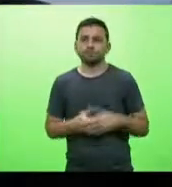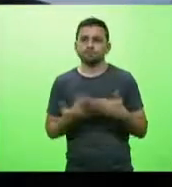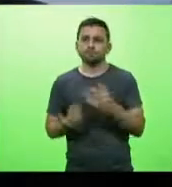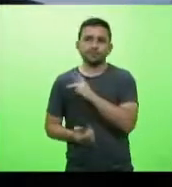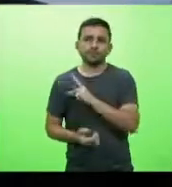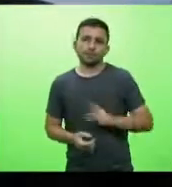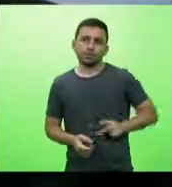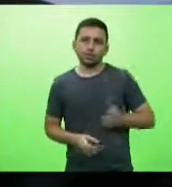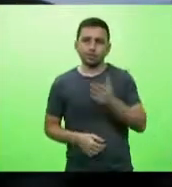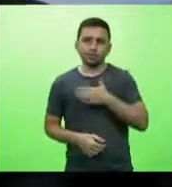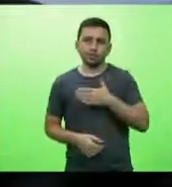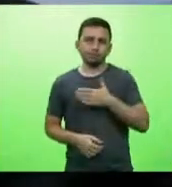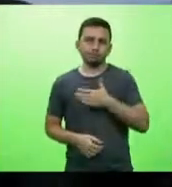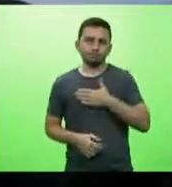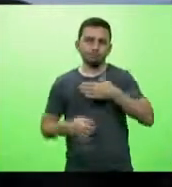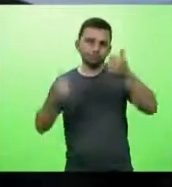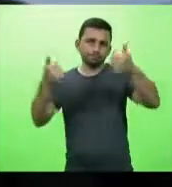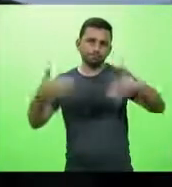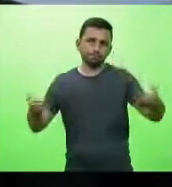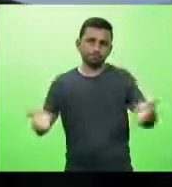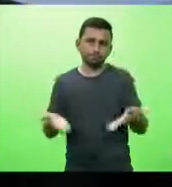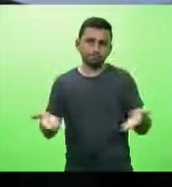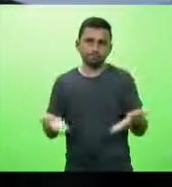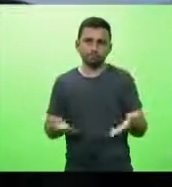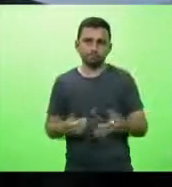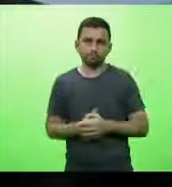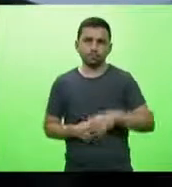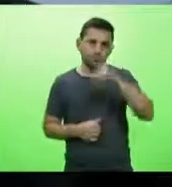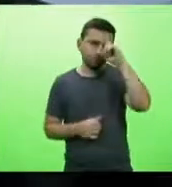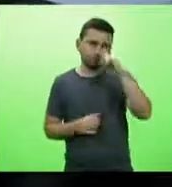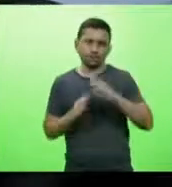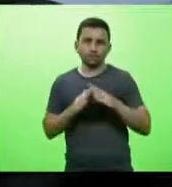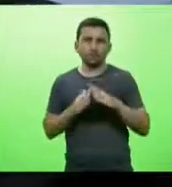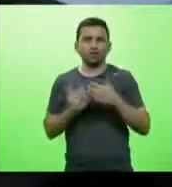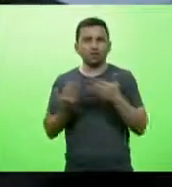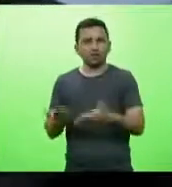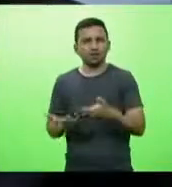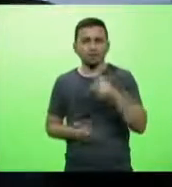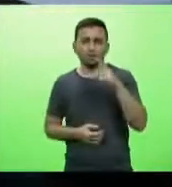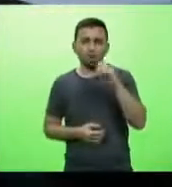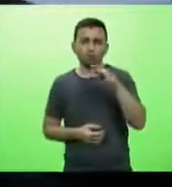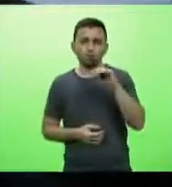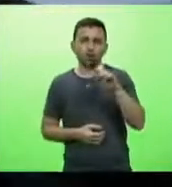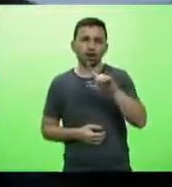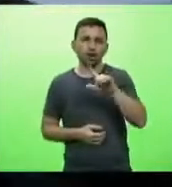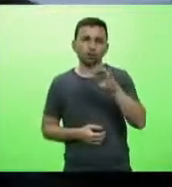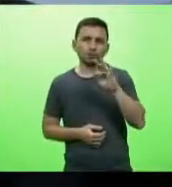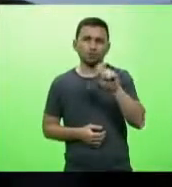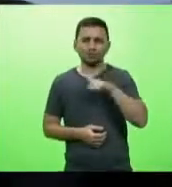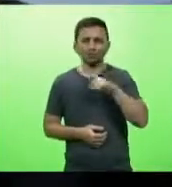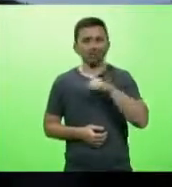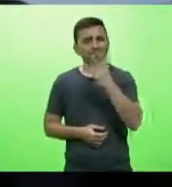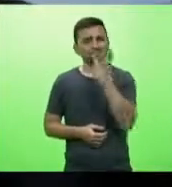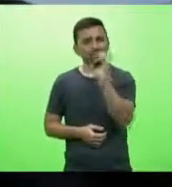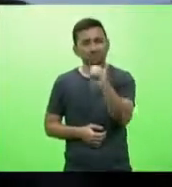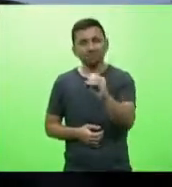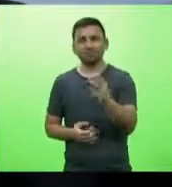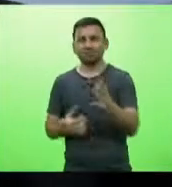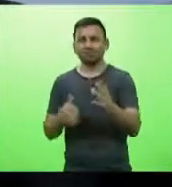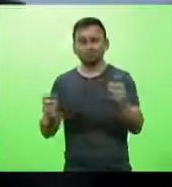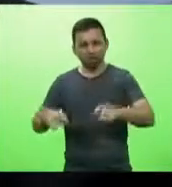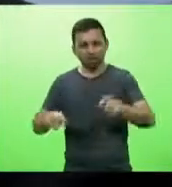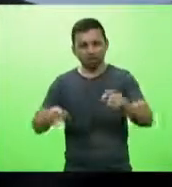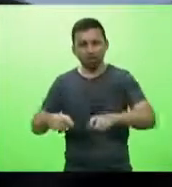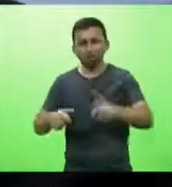essas minhas contribuições para que o hospital de Ponte Alta possa atender, tem 30 leitos que vão contribuir para o